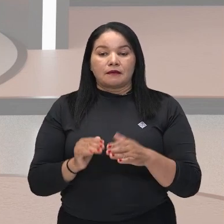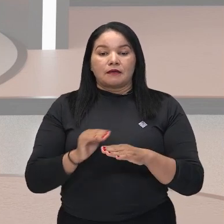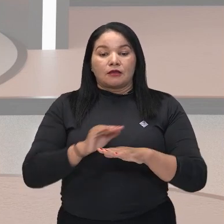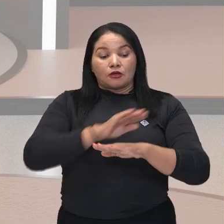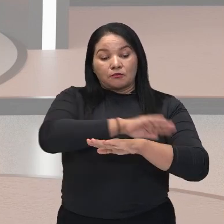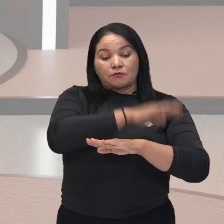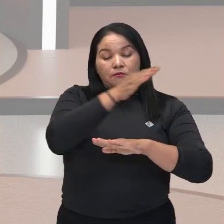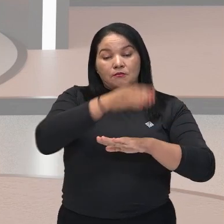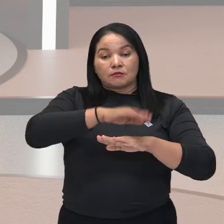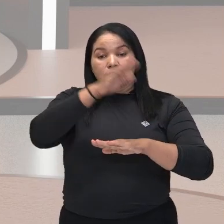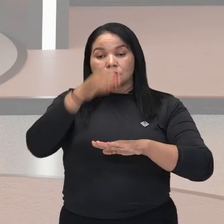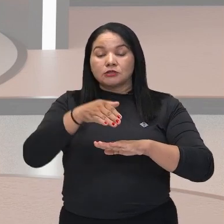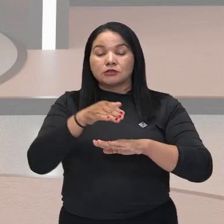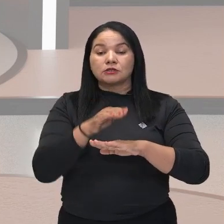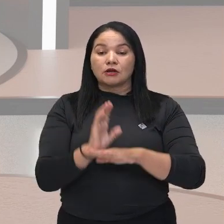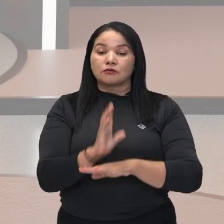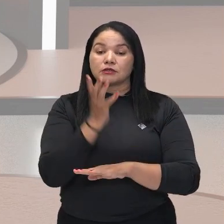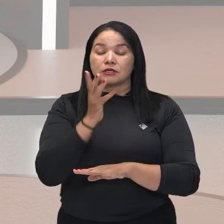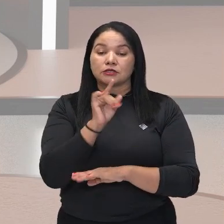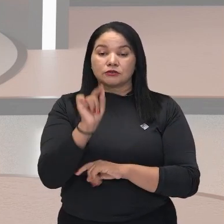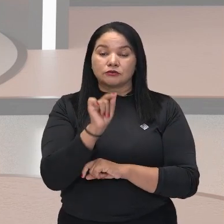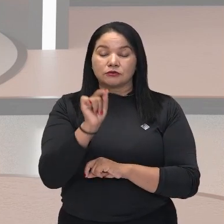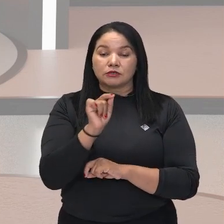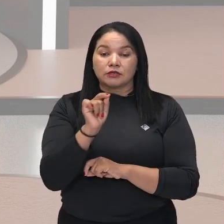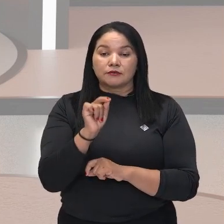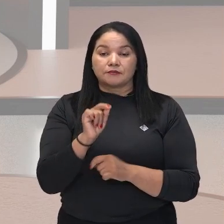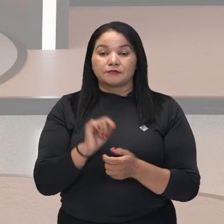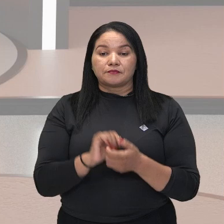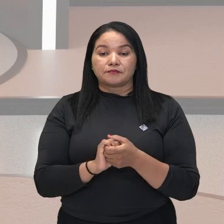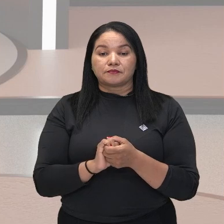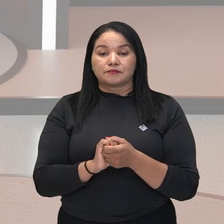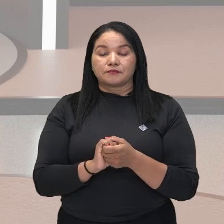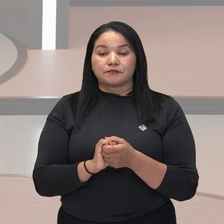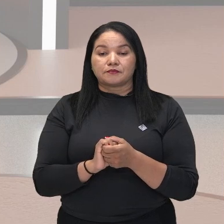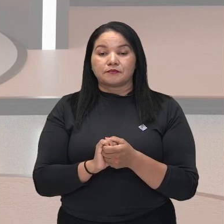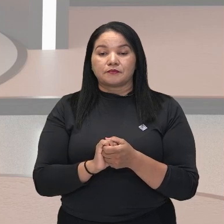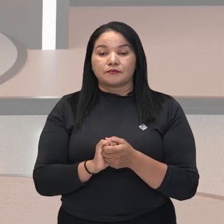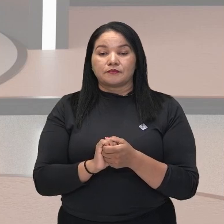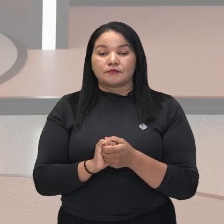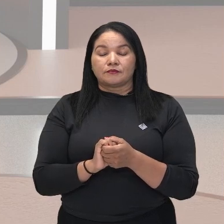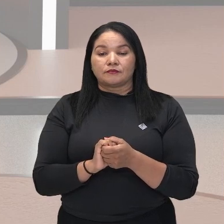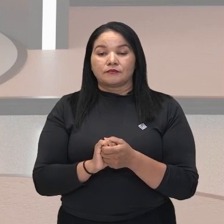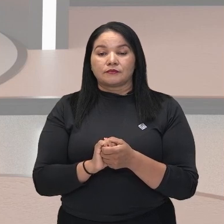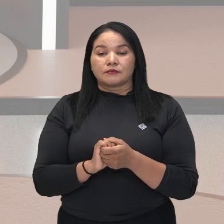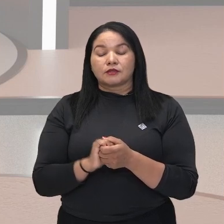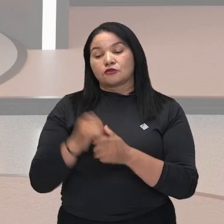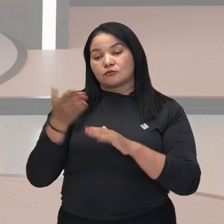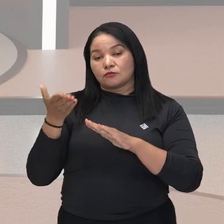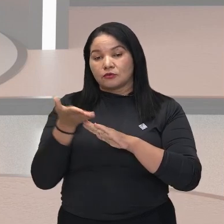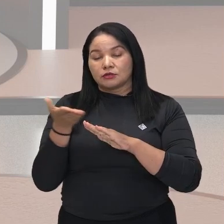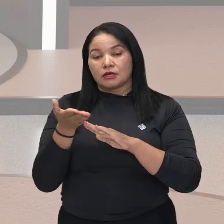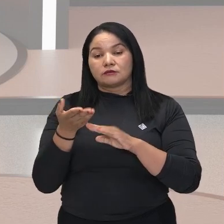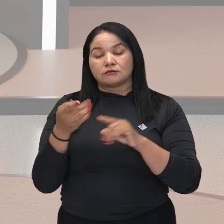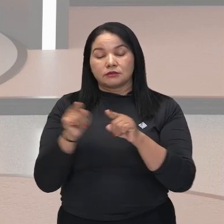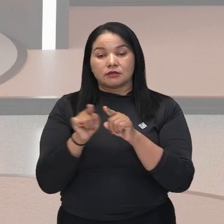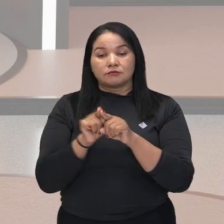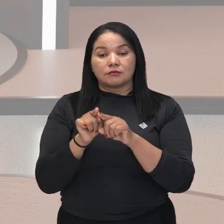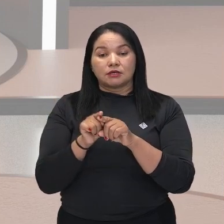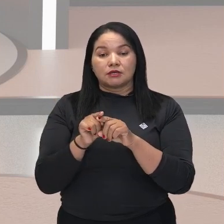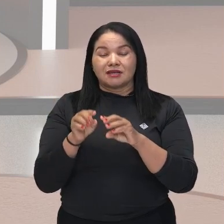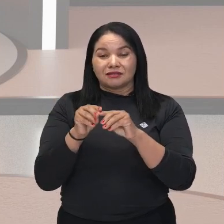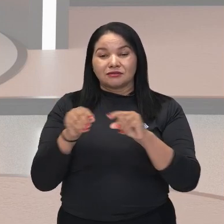perdendo bastante, né? A parte dos dobramentos modernos acaba se desgastando bastante, e isso vai